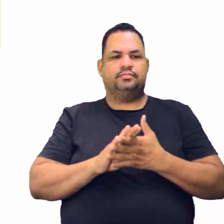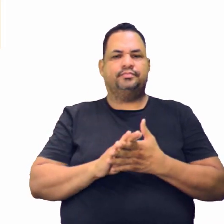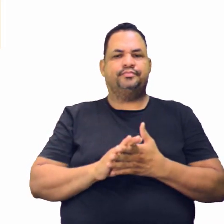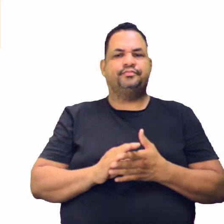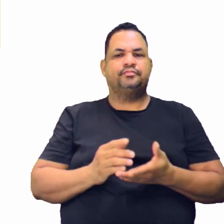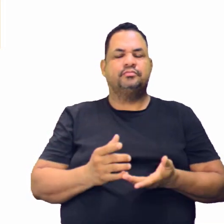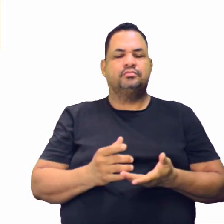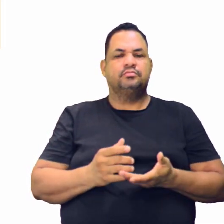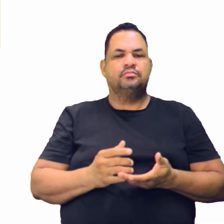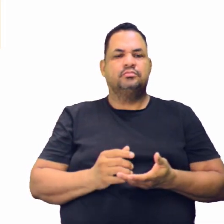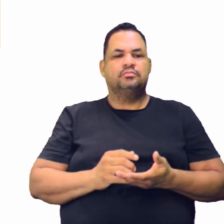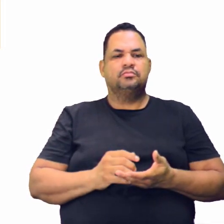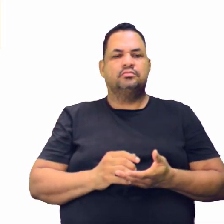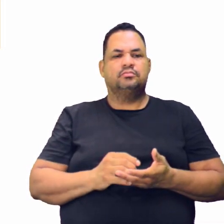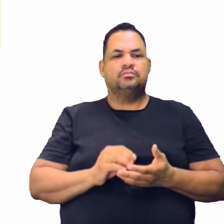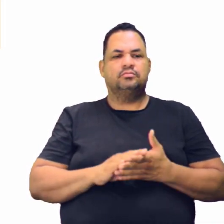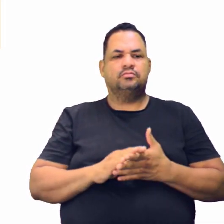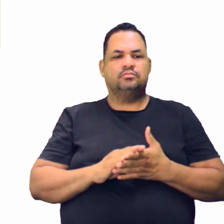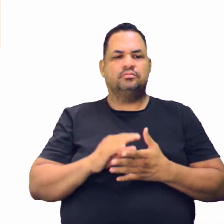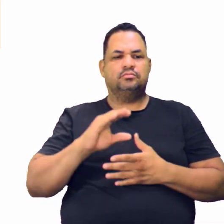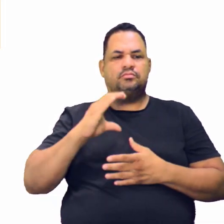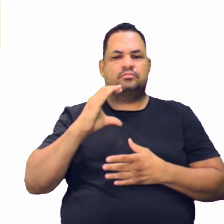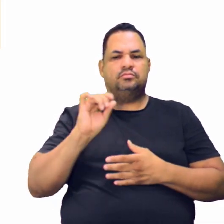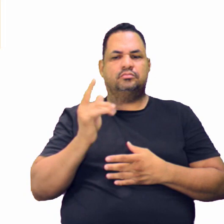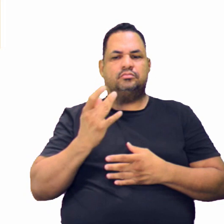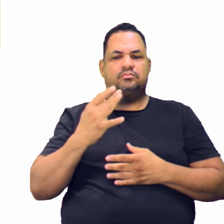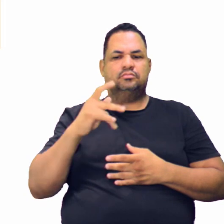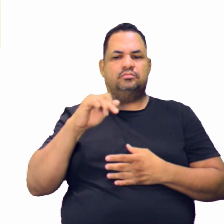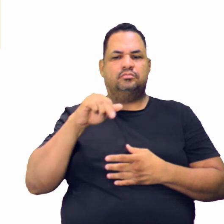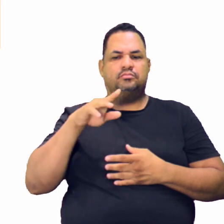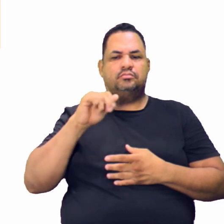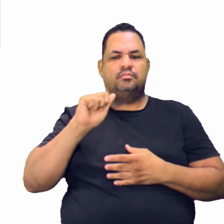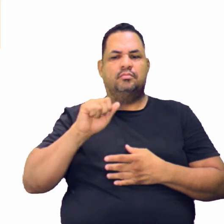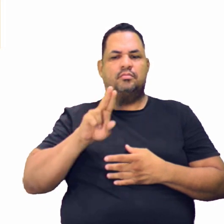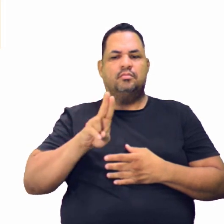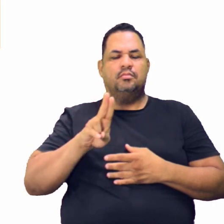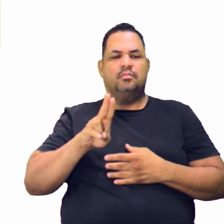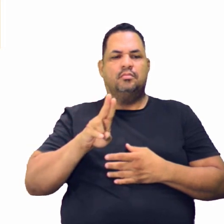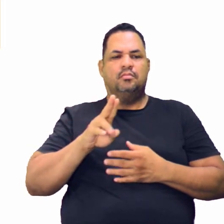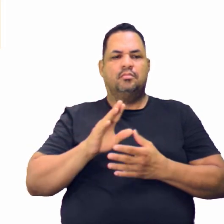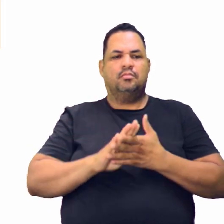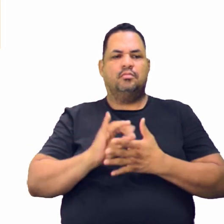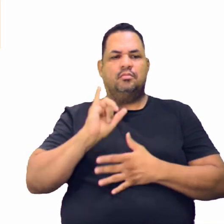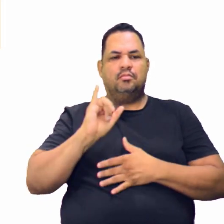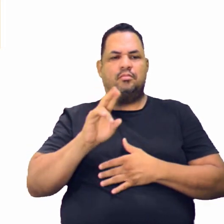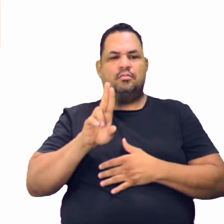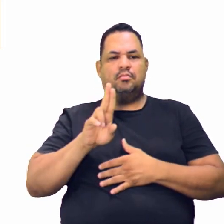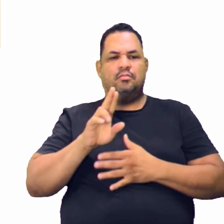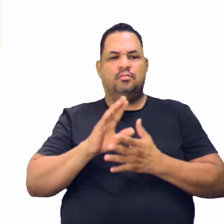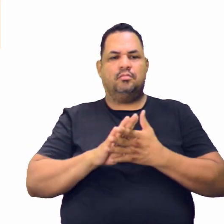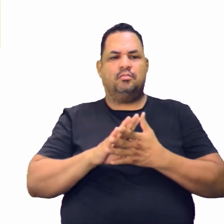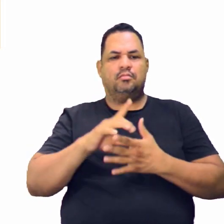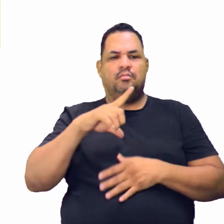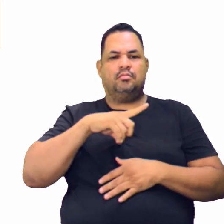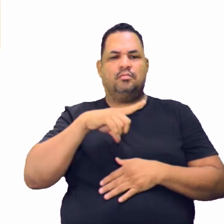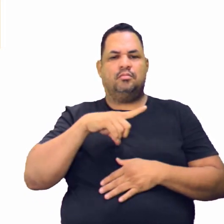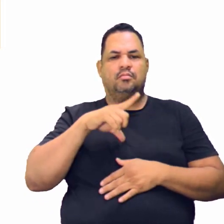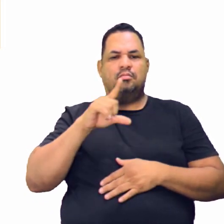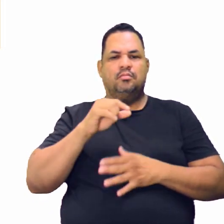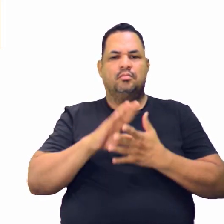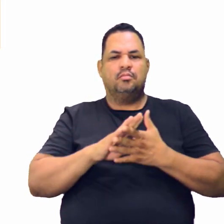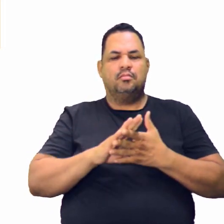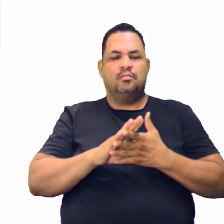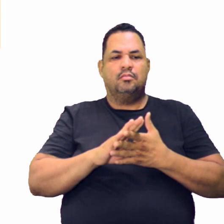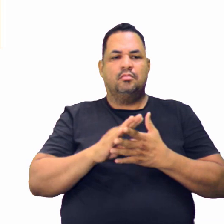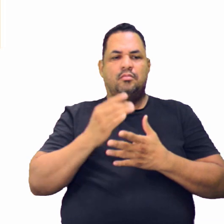só. Vamos lá, chapéu. Então, são de tongos abertos. O I, o U tônico recebe acento se cumprir as